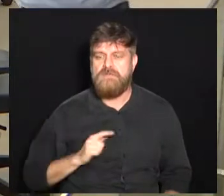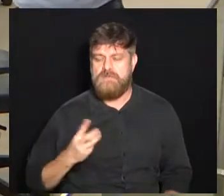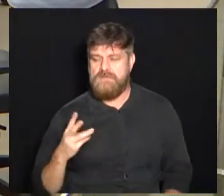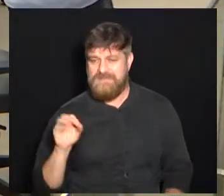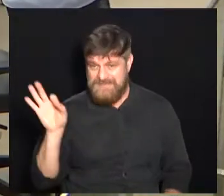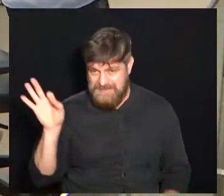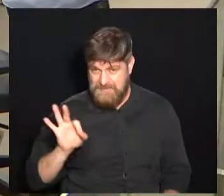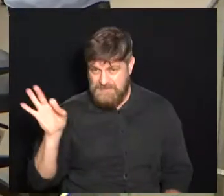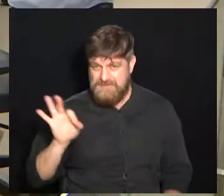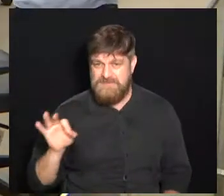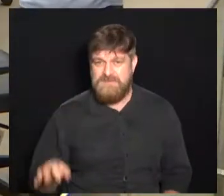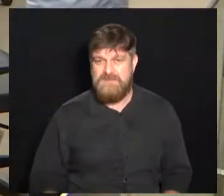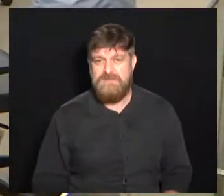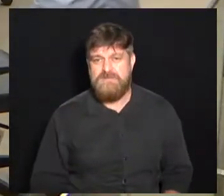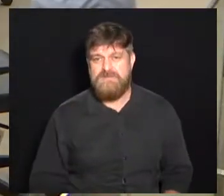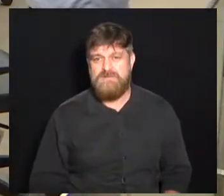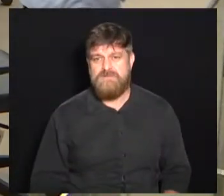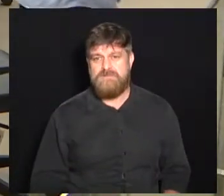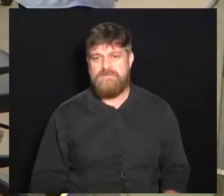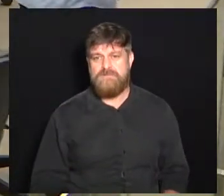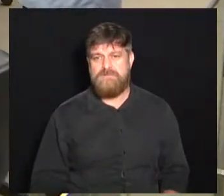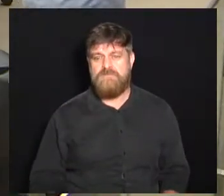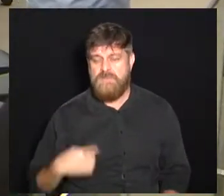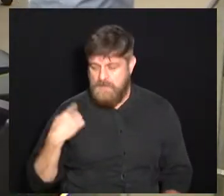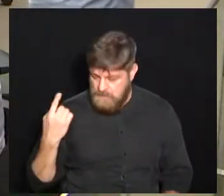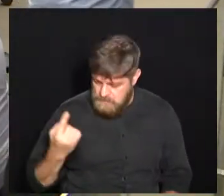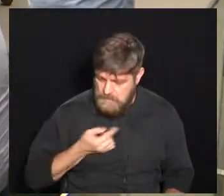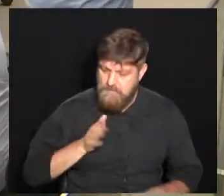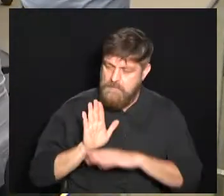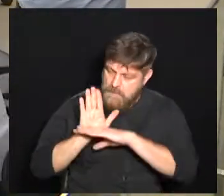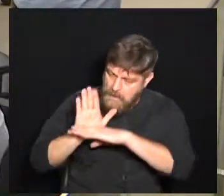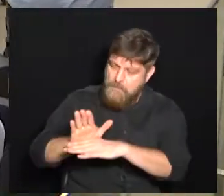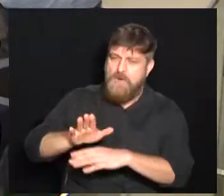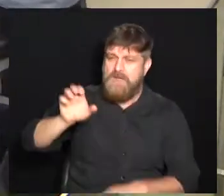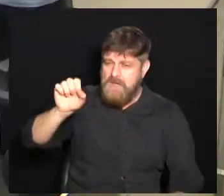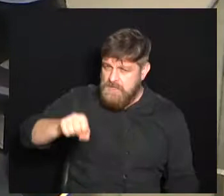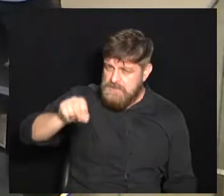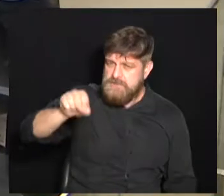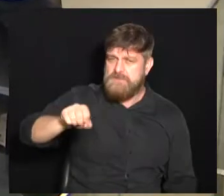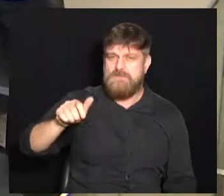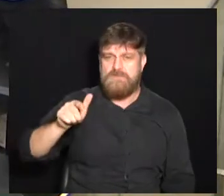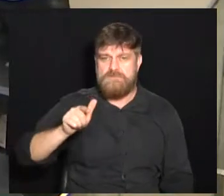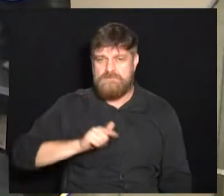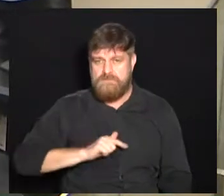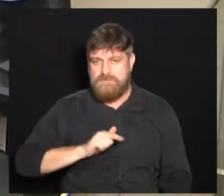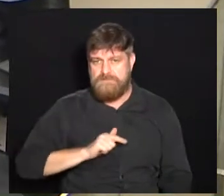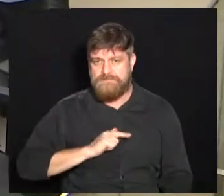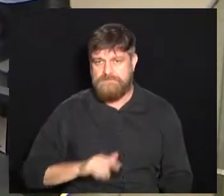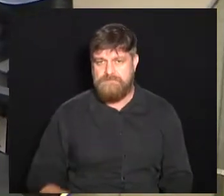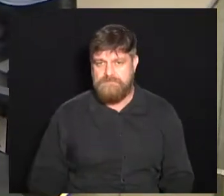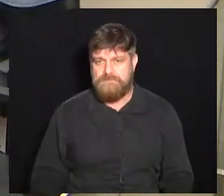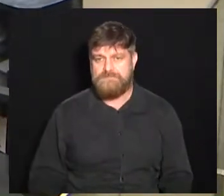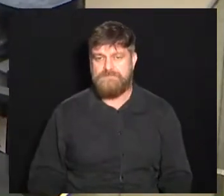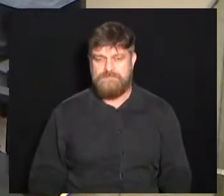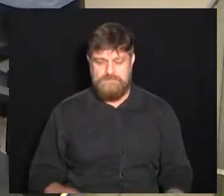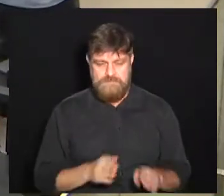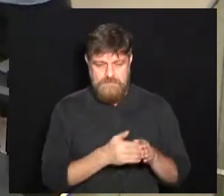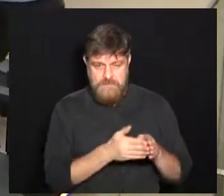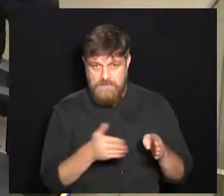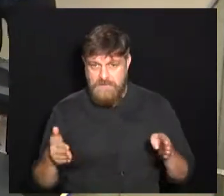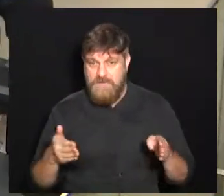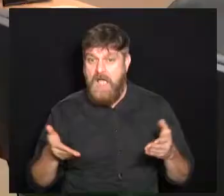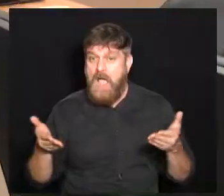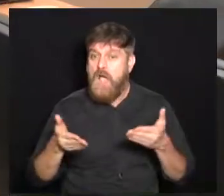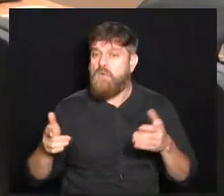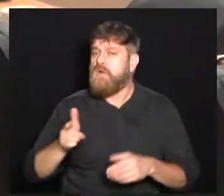30%. Então é isso, podem contar com a gente. Houver aqui esta fase. Agora eu só